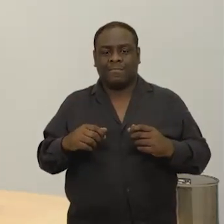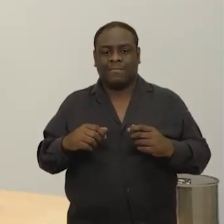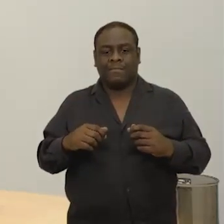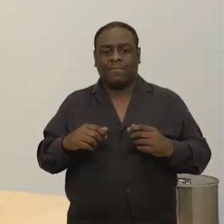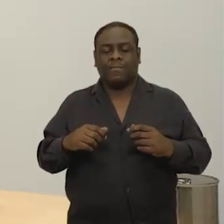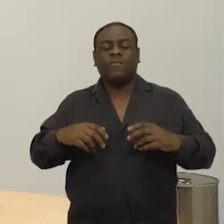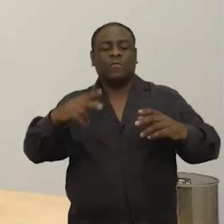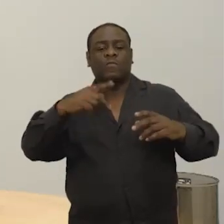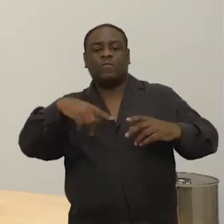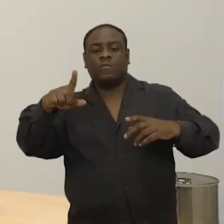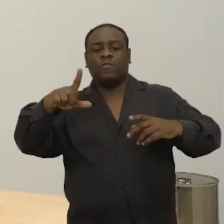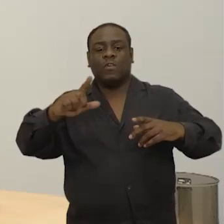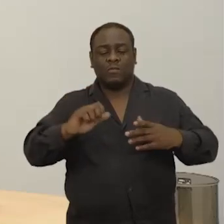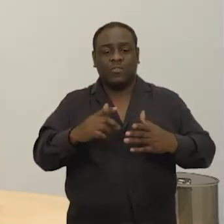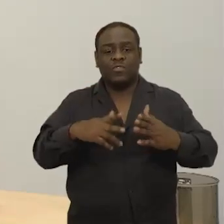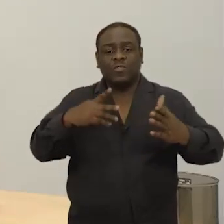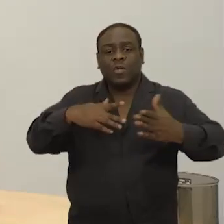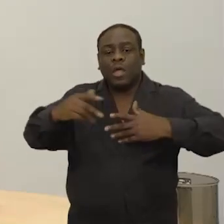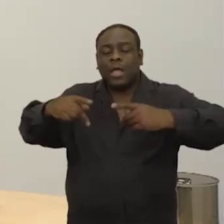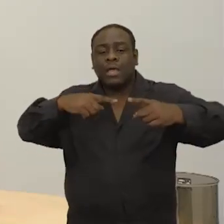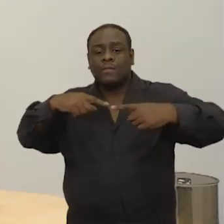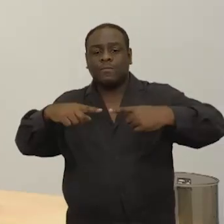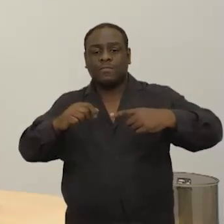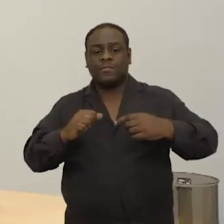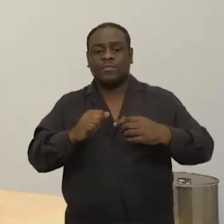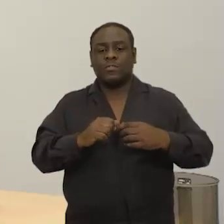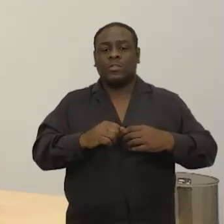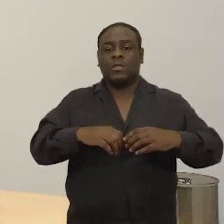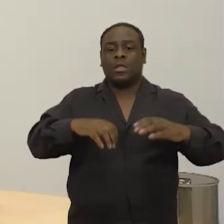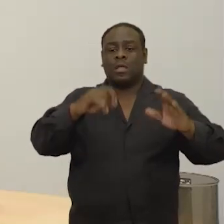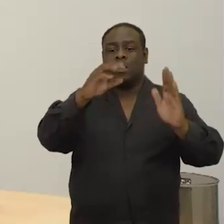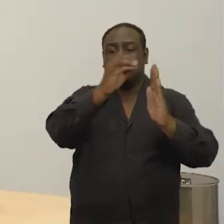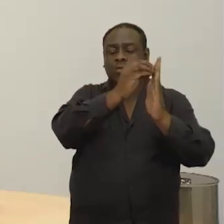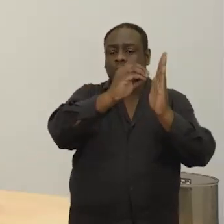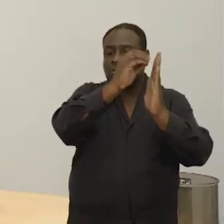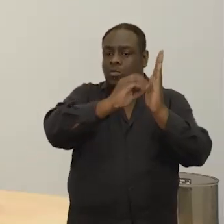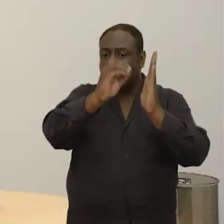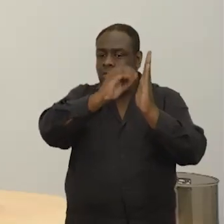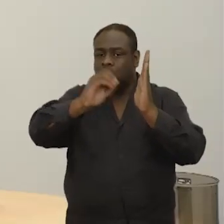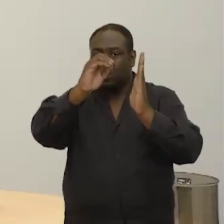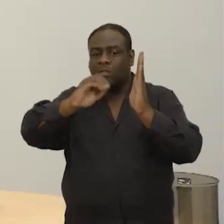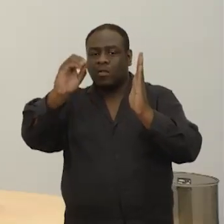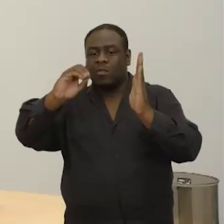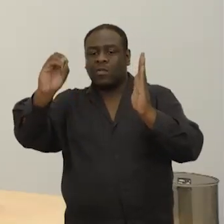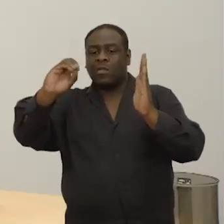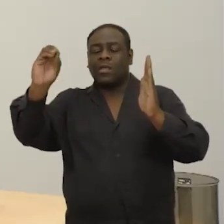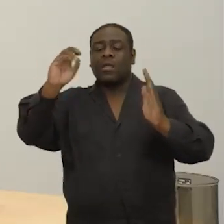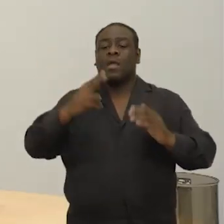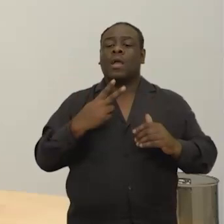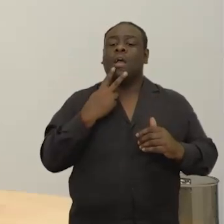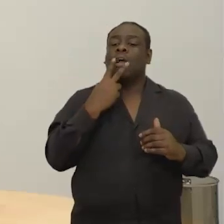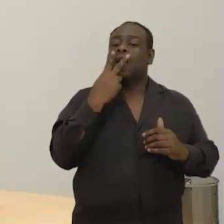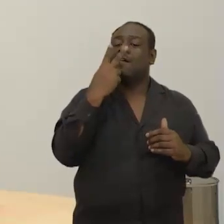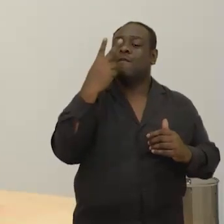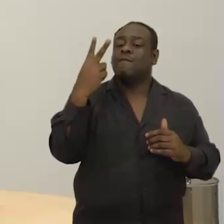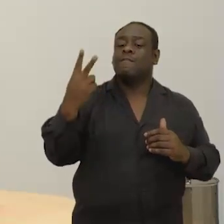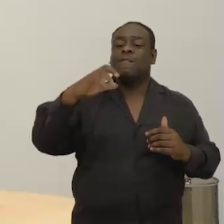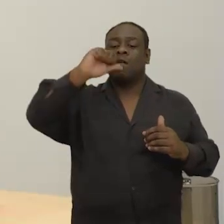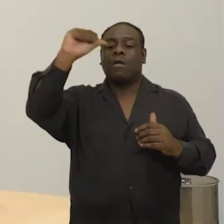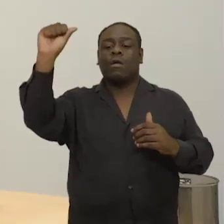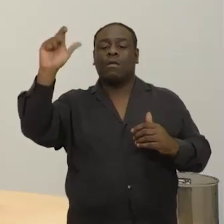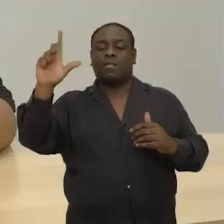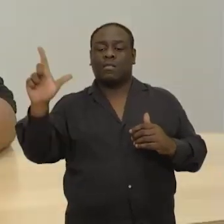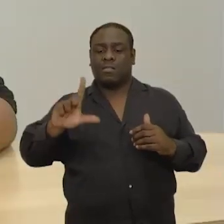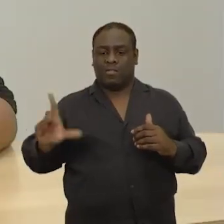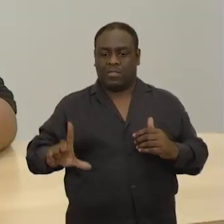ia falar de música. Mas aqui no Centro de Mídias nós temos a voz aveludada. A voz aveludada, né? A